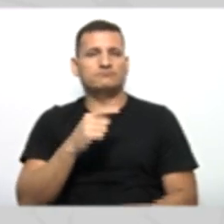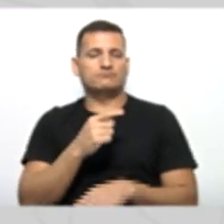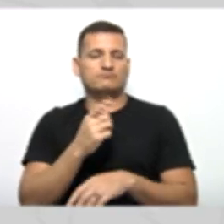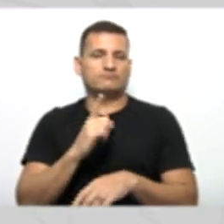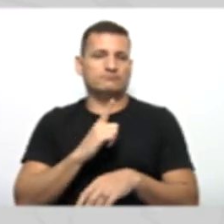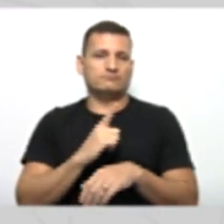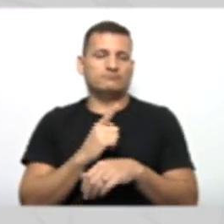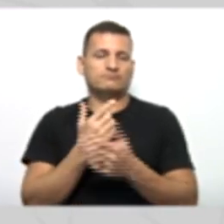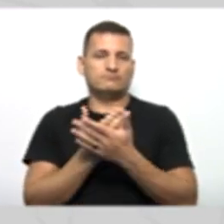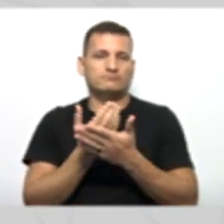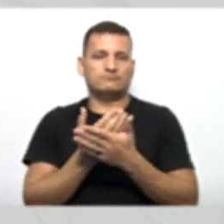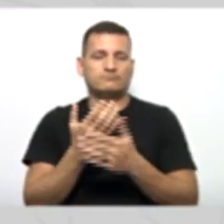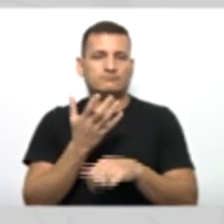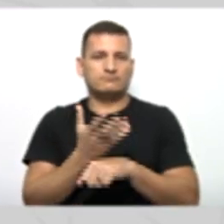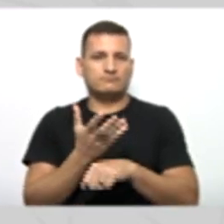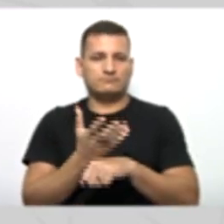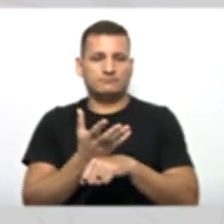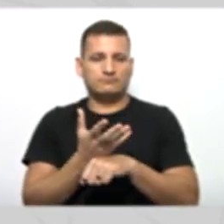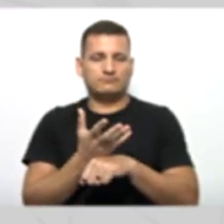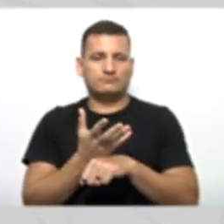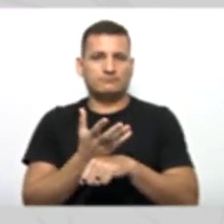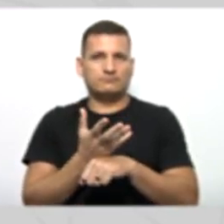de